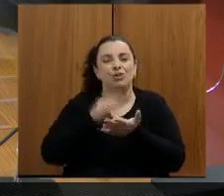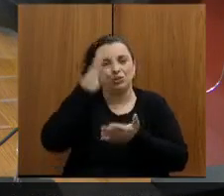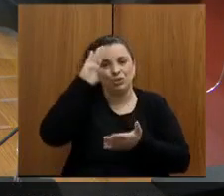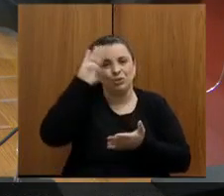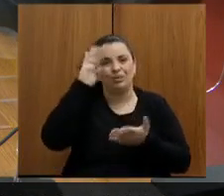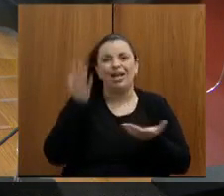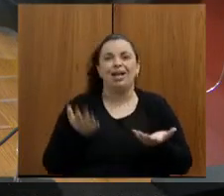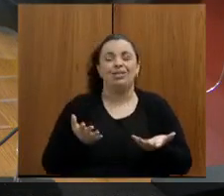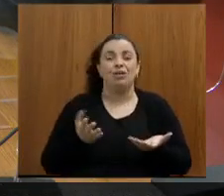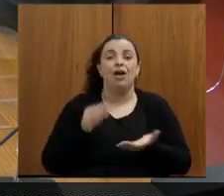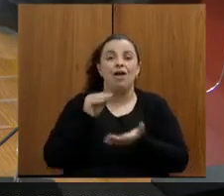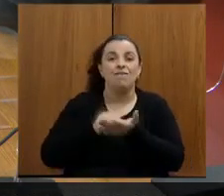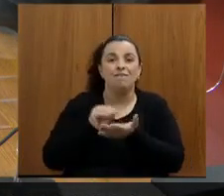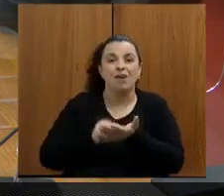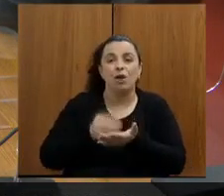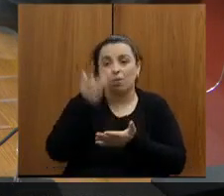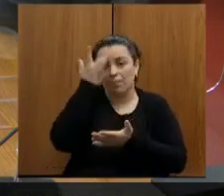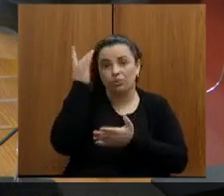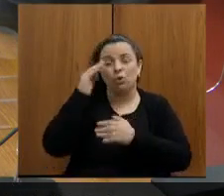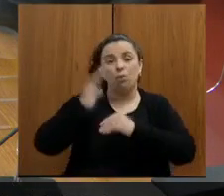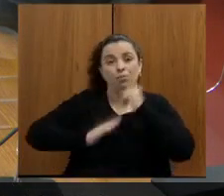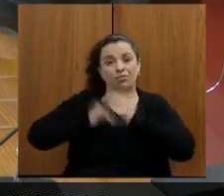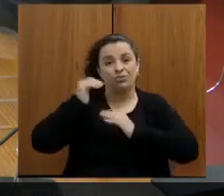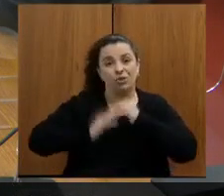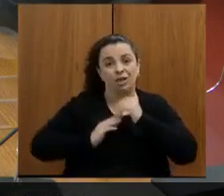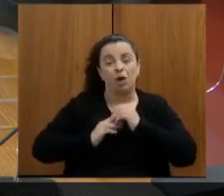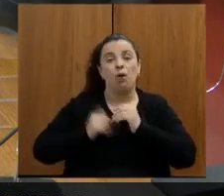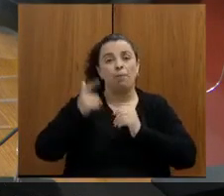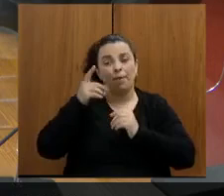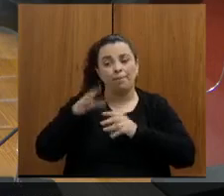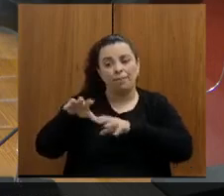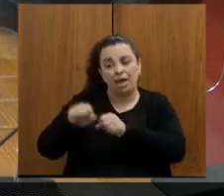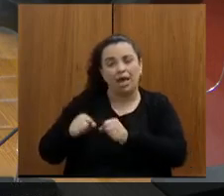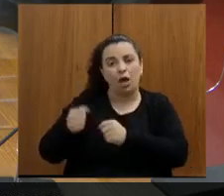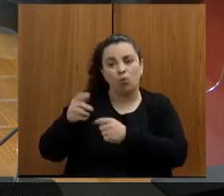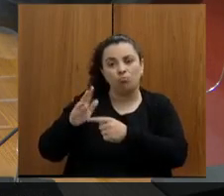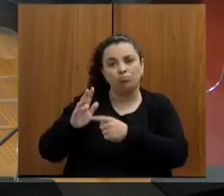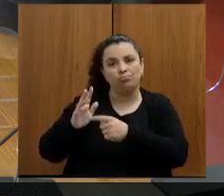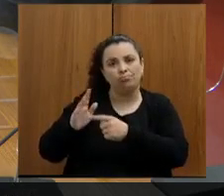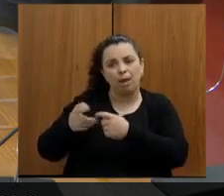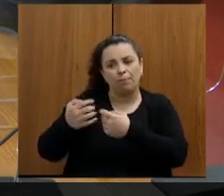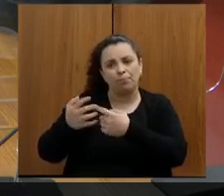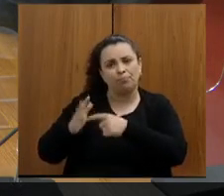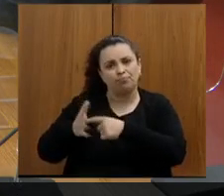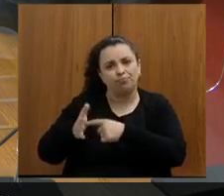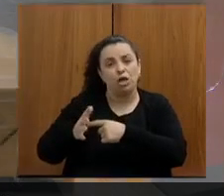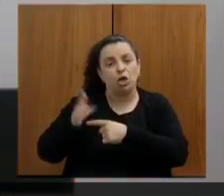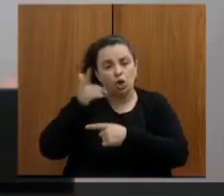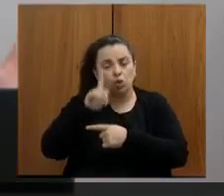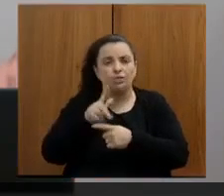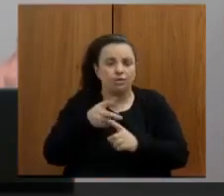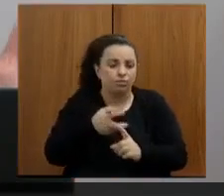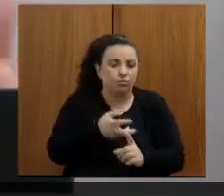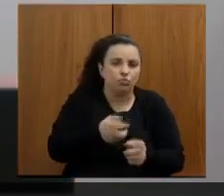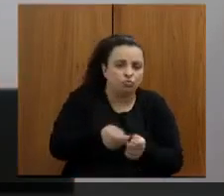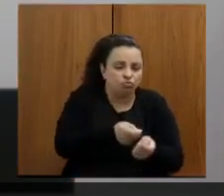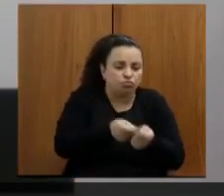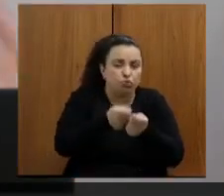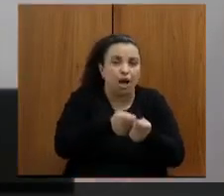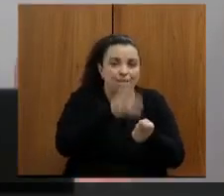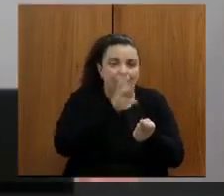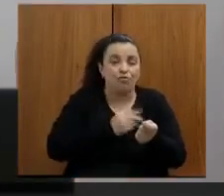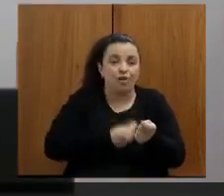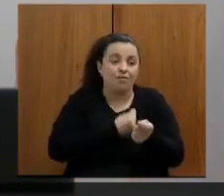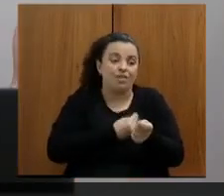pegar o desencarcerador e retirar o cidadão de um acidente de veículos então sem o efetivo humano